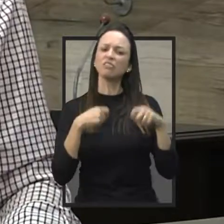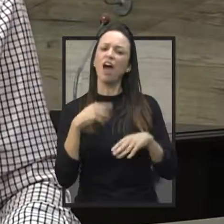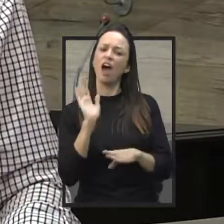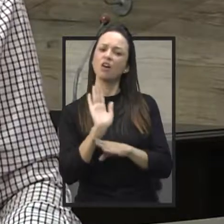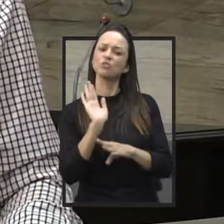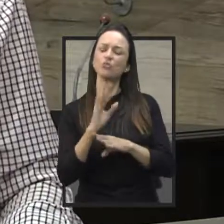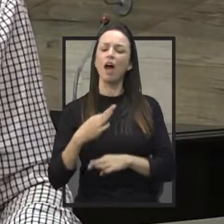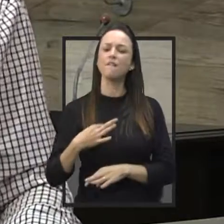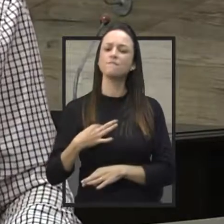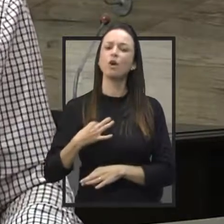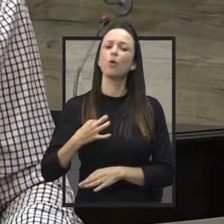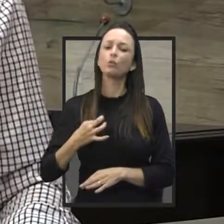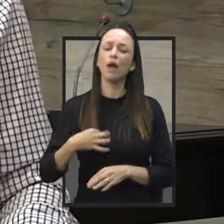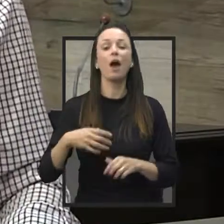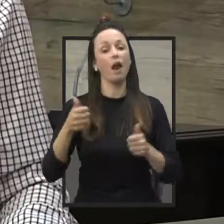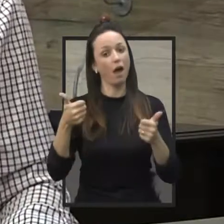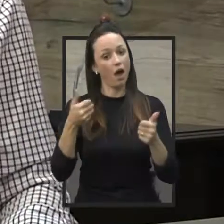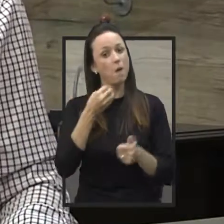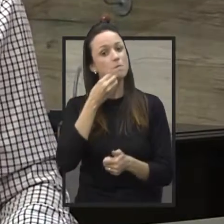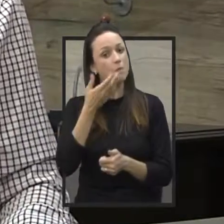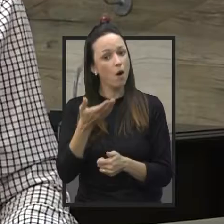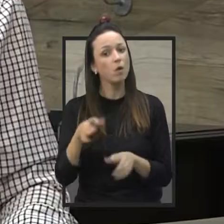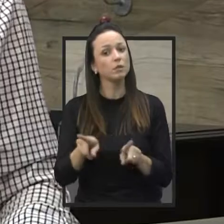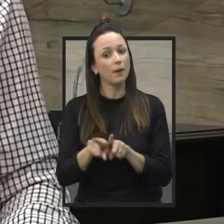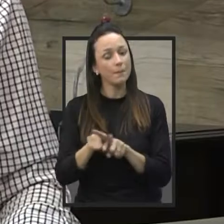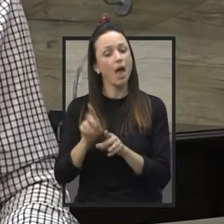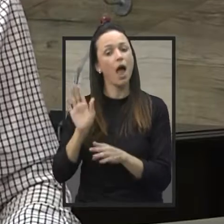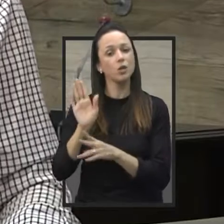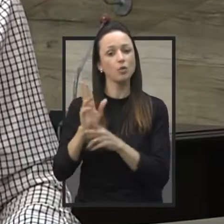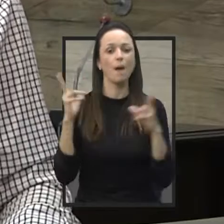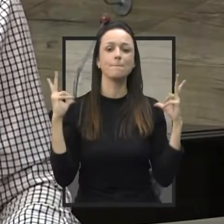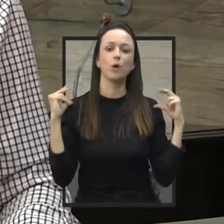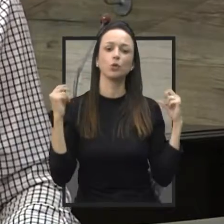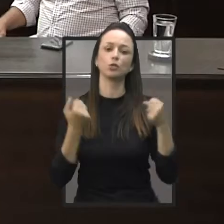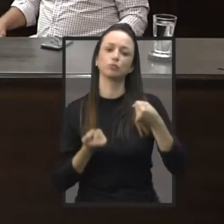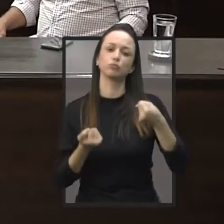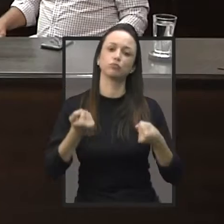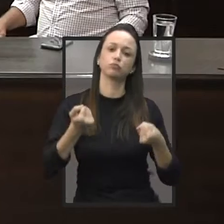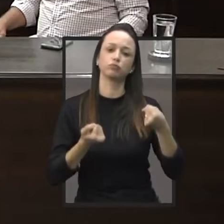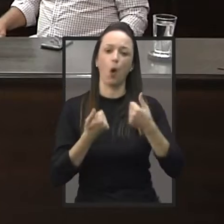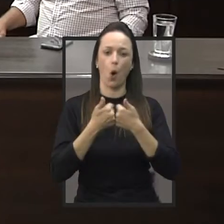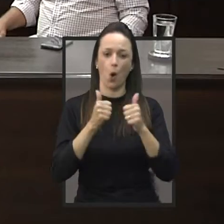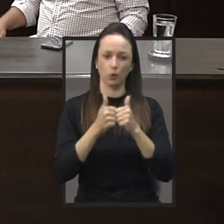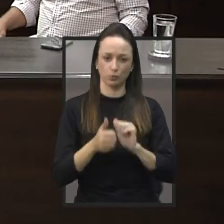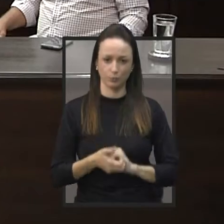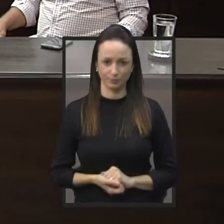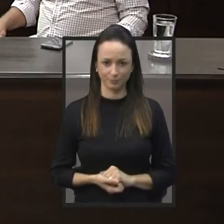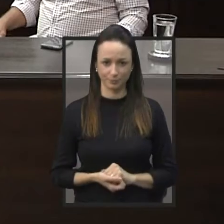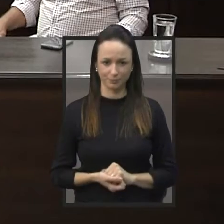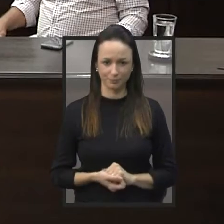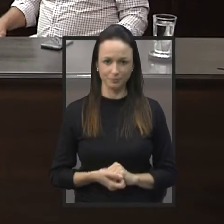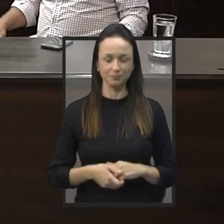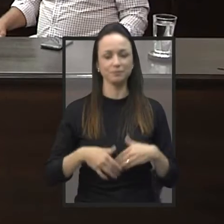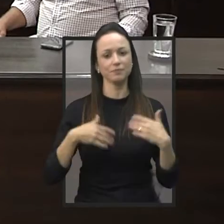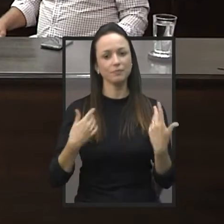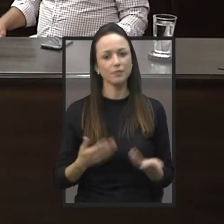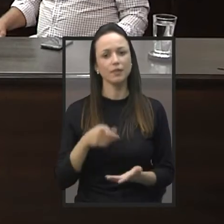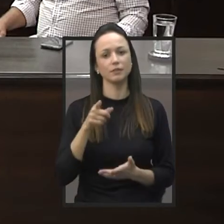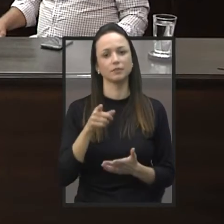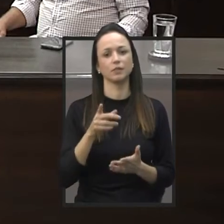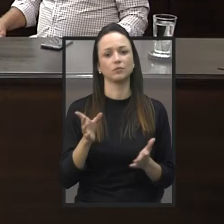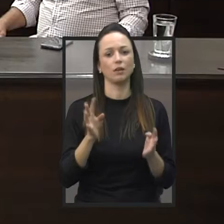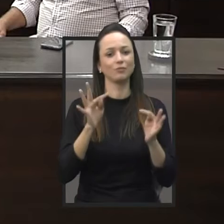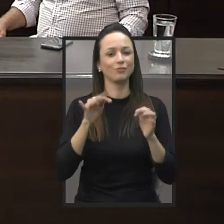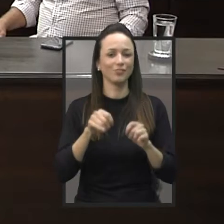na entidade para fazer esse trabalho de motorista com o ônibus. Vereador, a gente já vai caminhando aí para o fim dessa